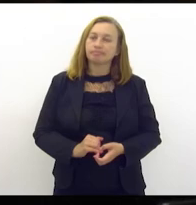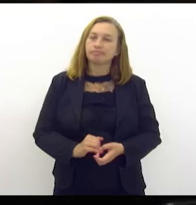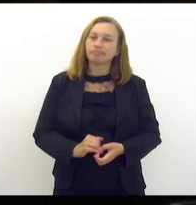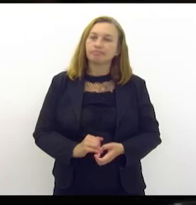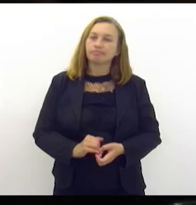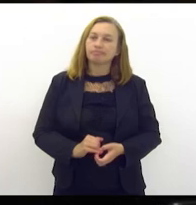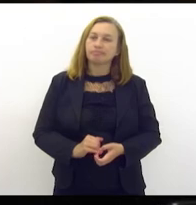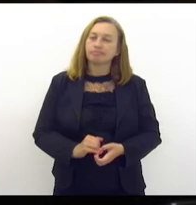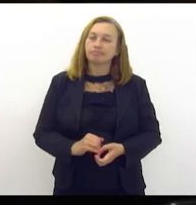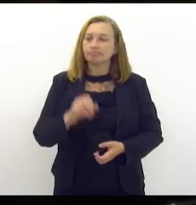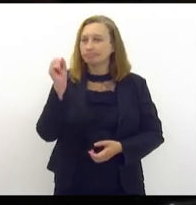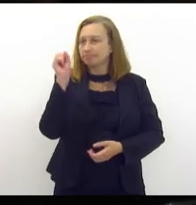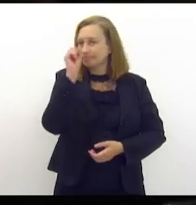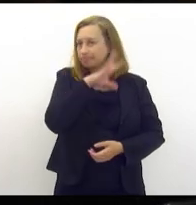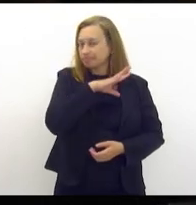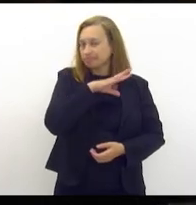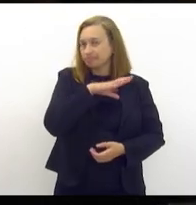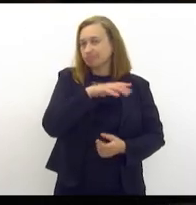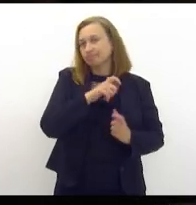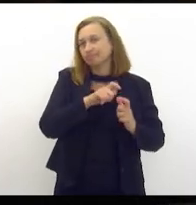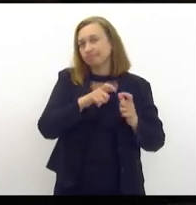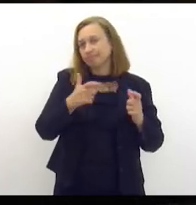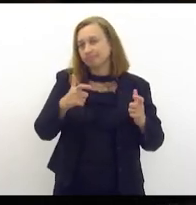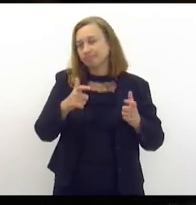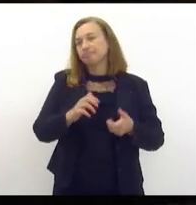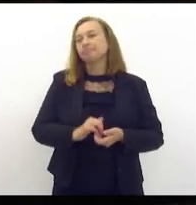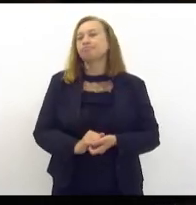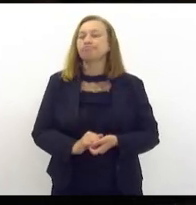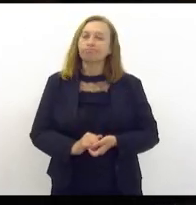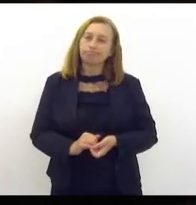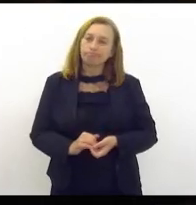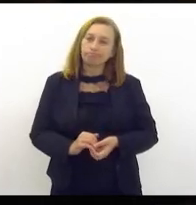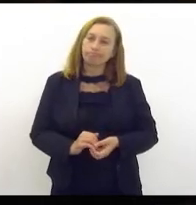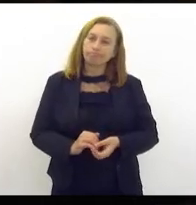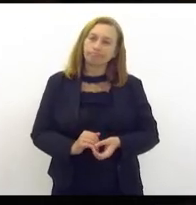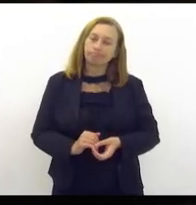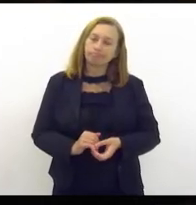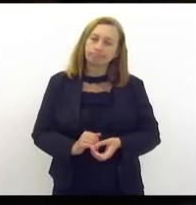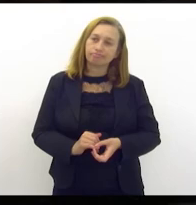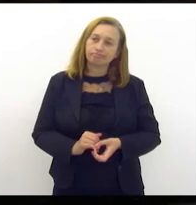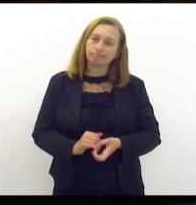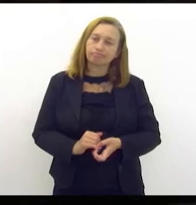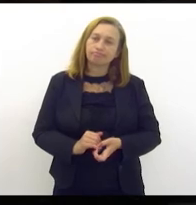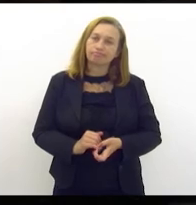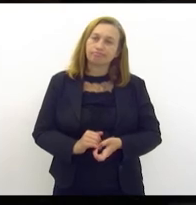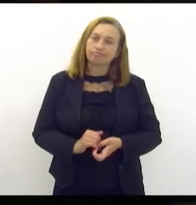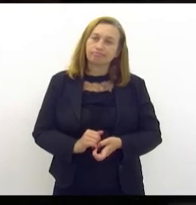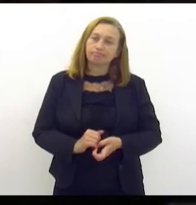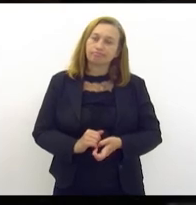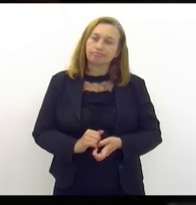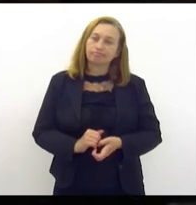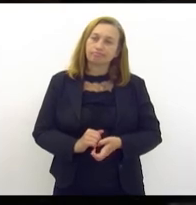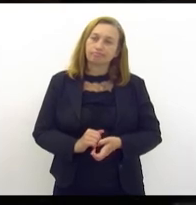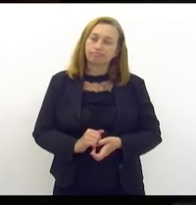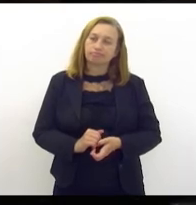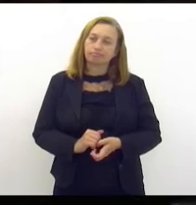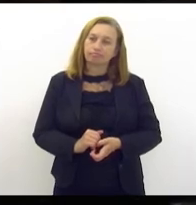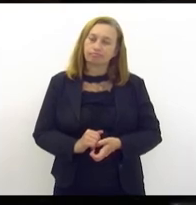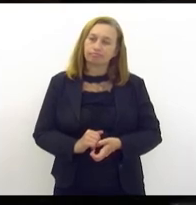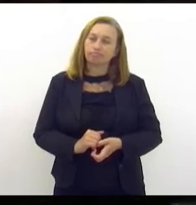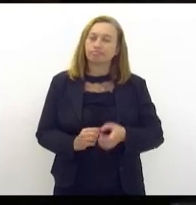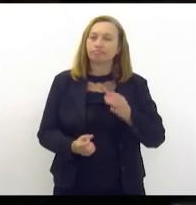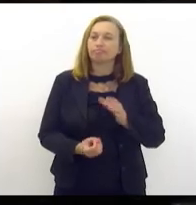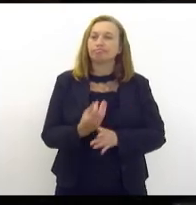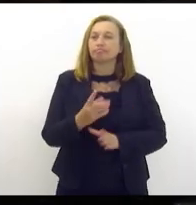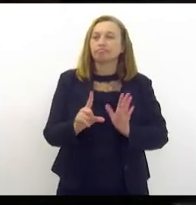Então, os abusos são muito grandes, mas muitíssimo grandes e numerosos nessa área. Eu produzi a